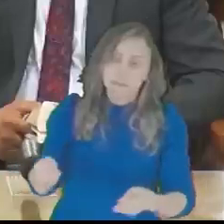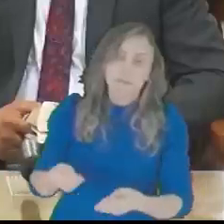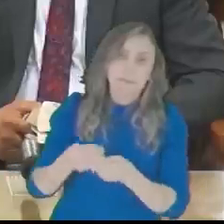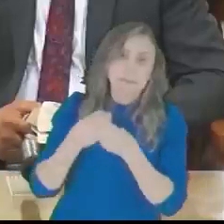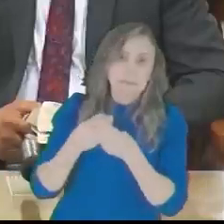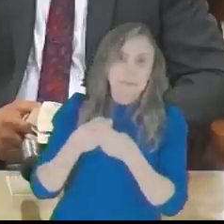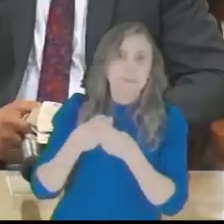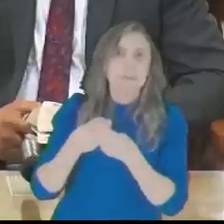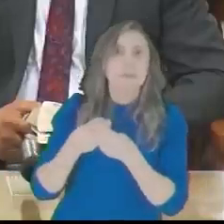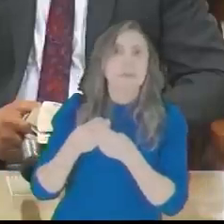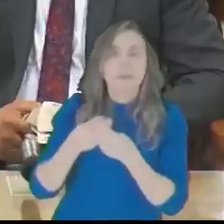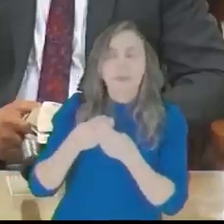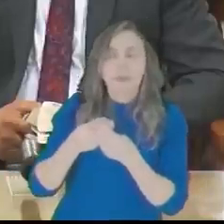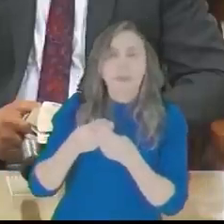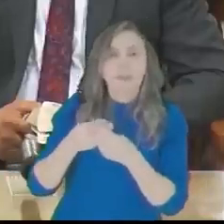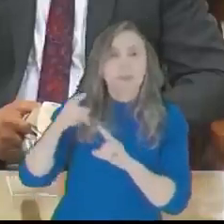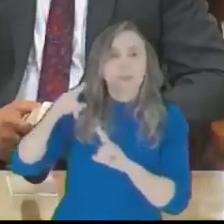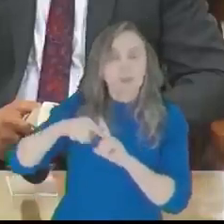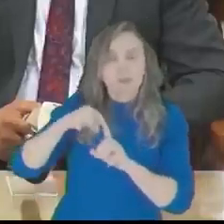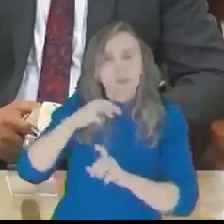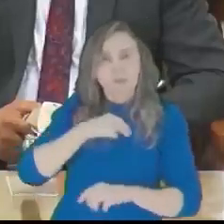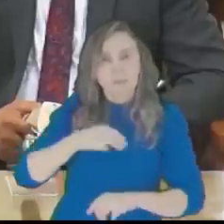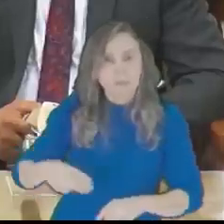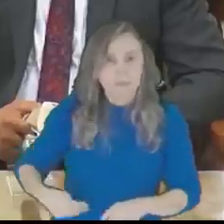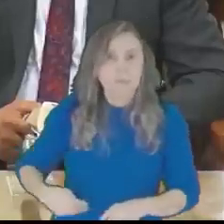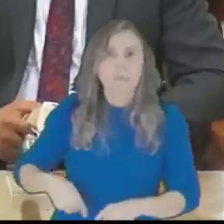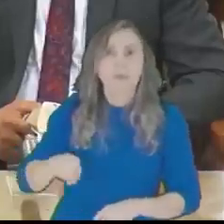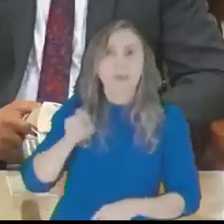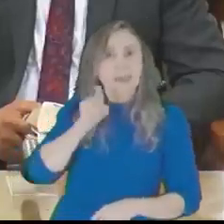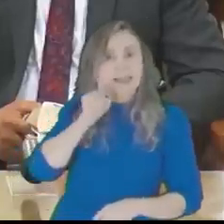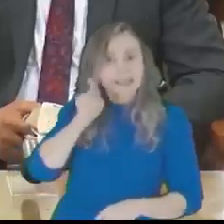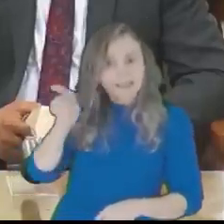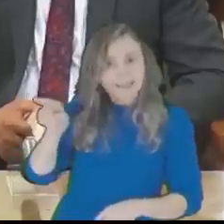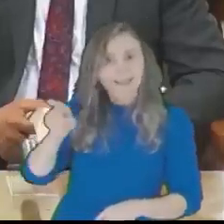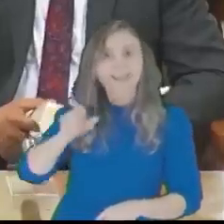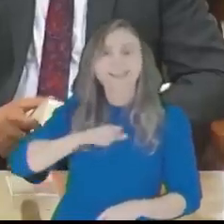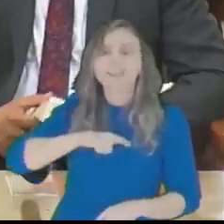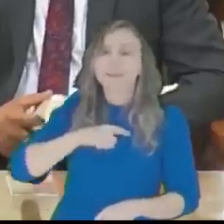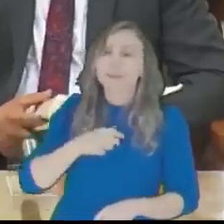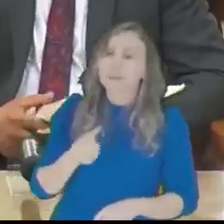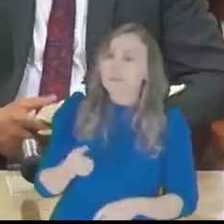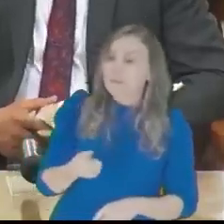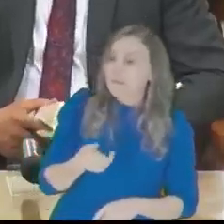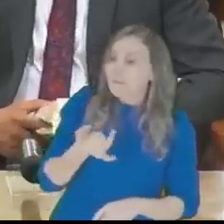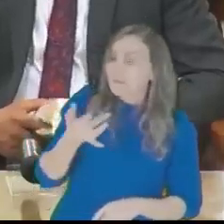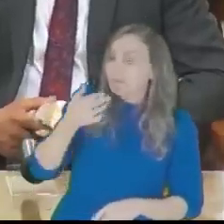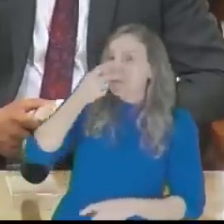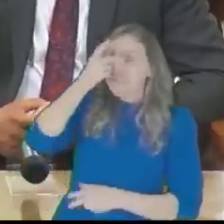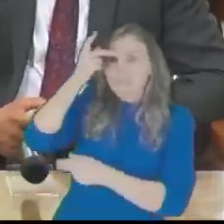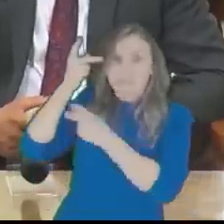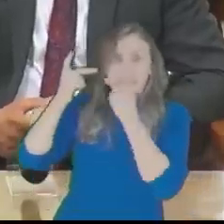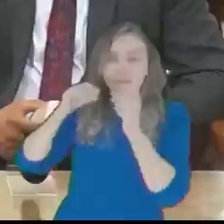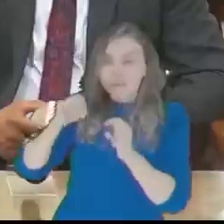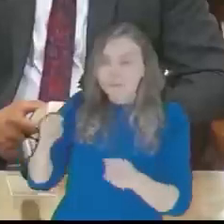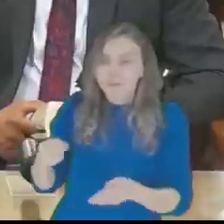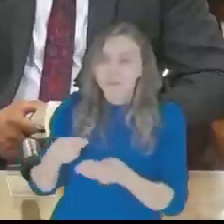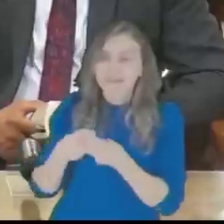e milhares de judeus em Israel que estão aceitando Jesus como Salvador.